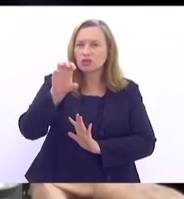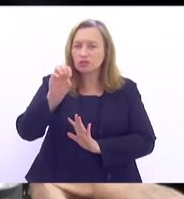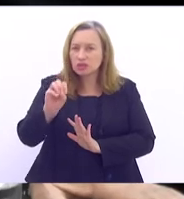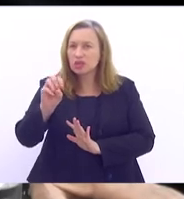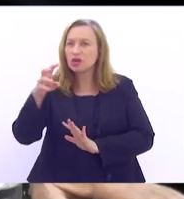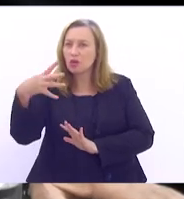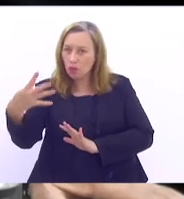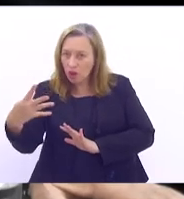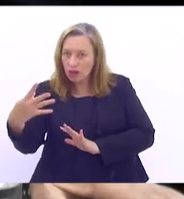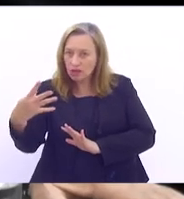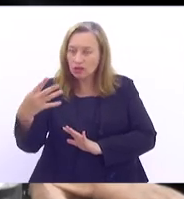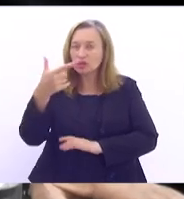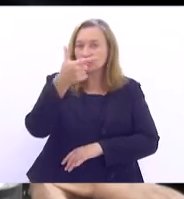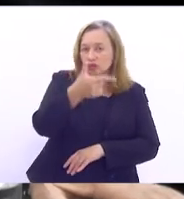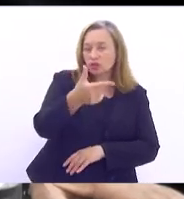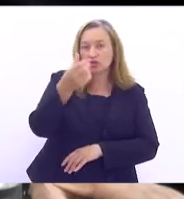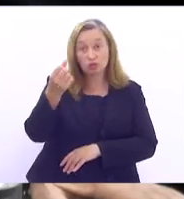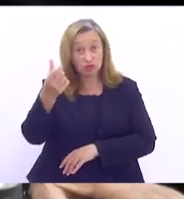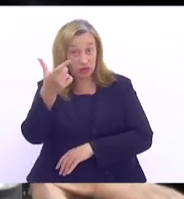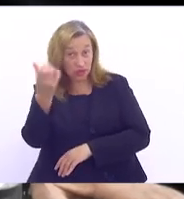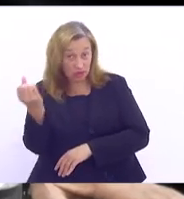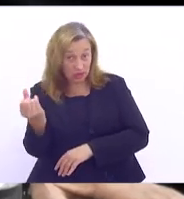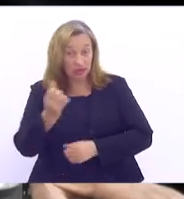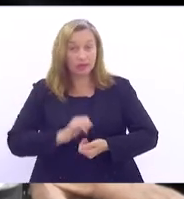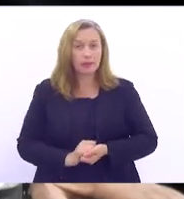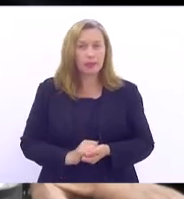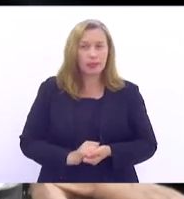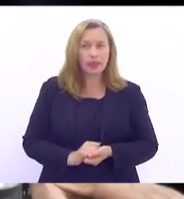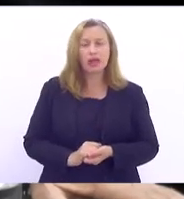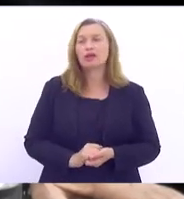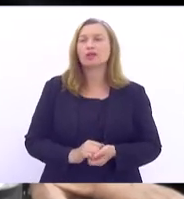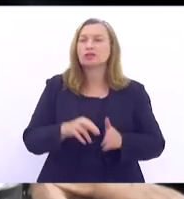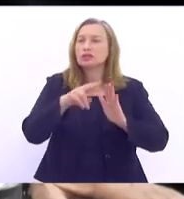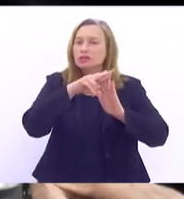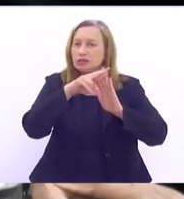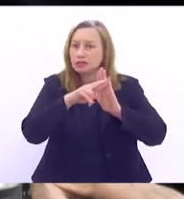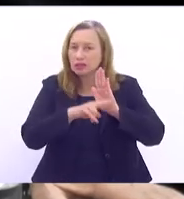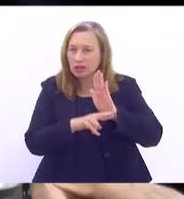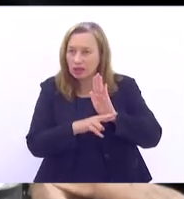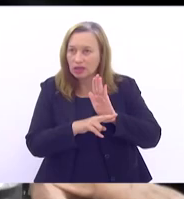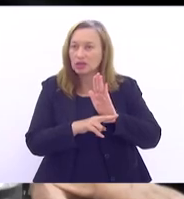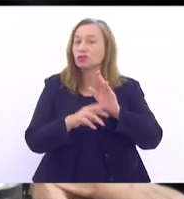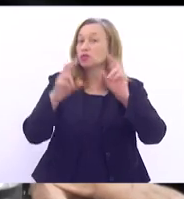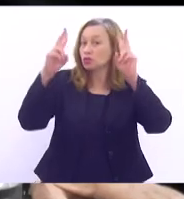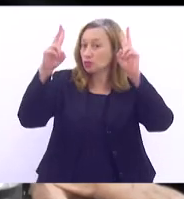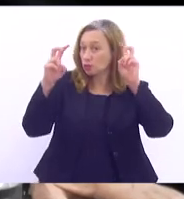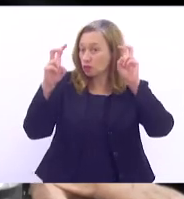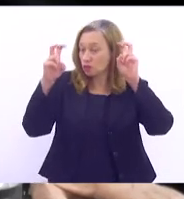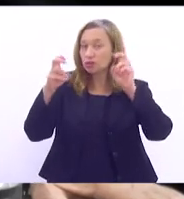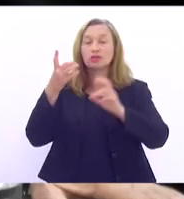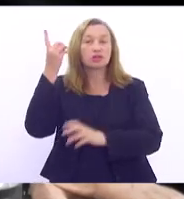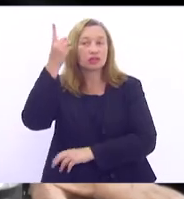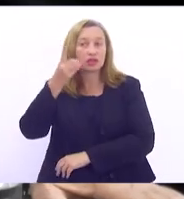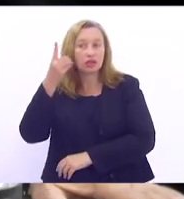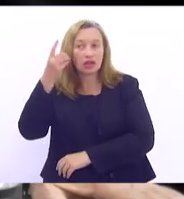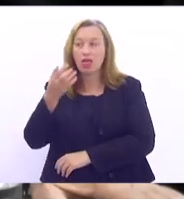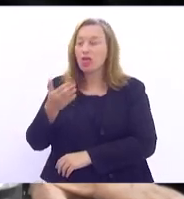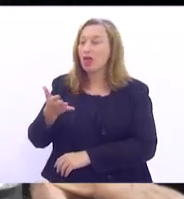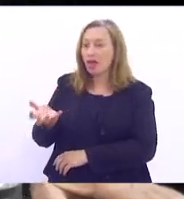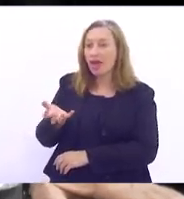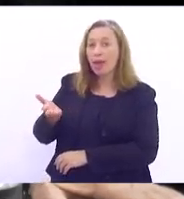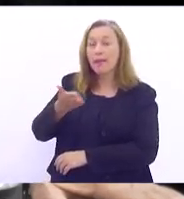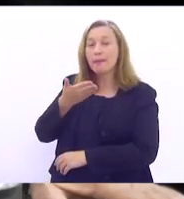7.504, de 2016, disciplina esta matéria. O deputado quer